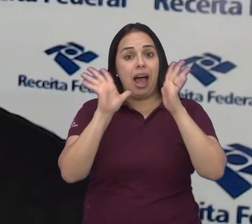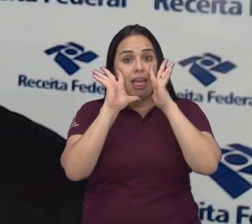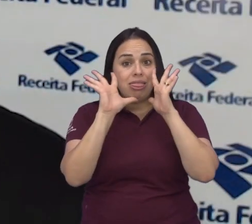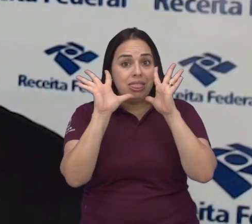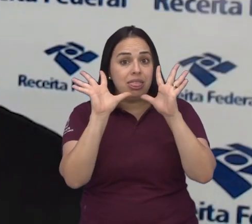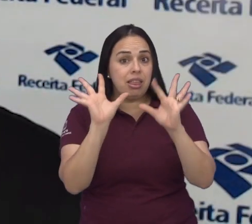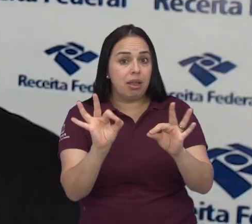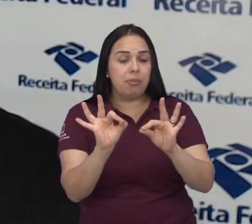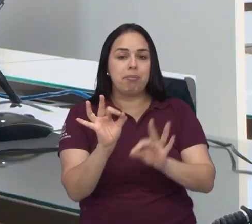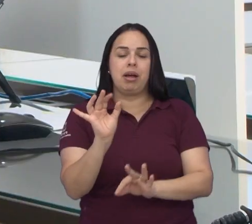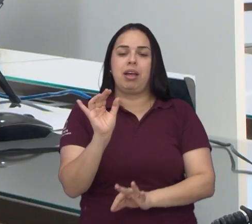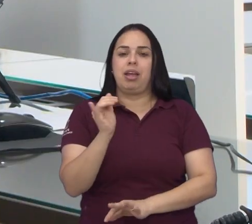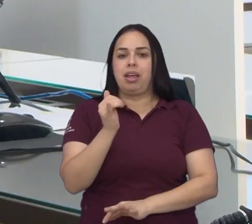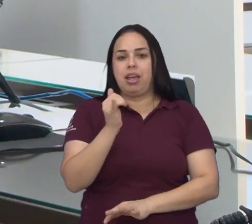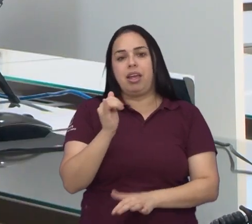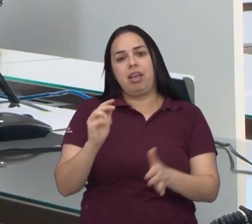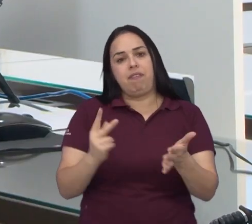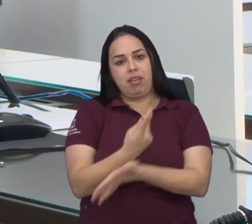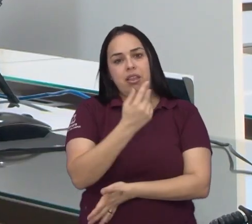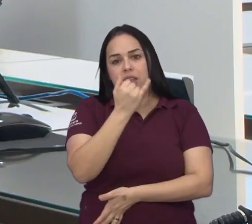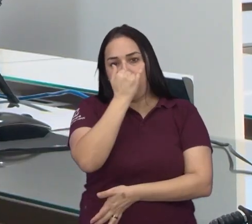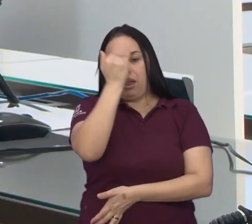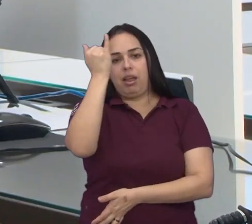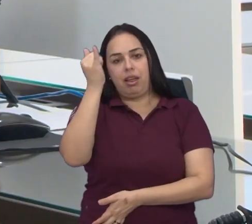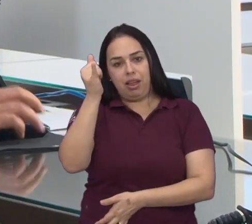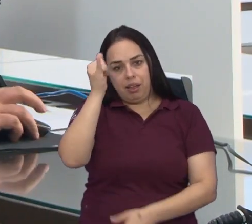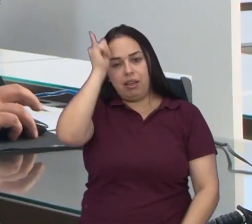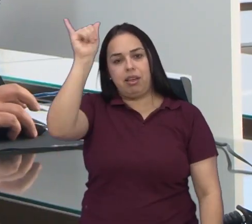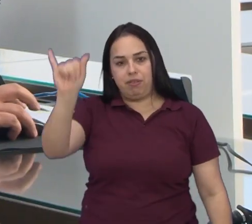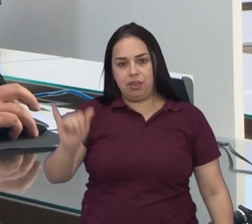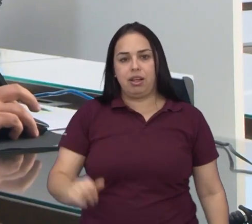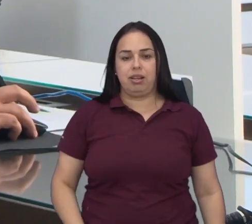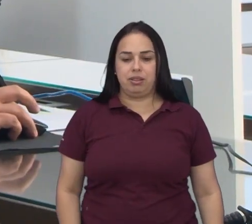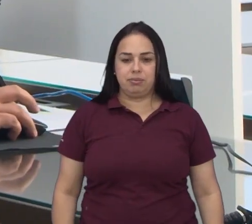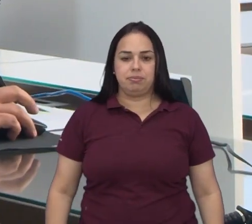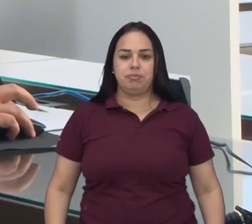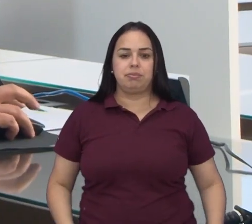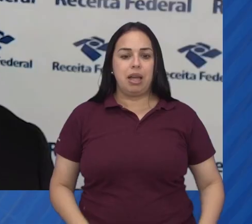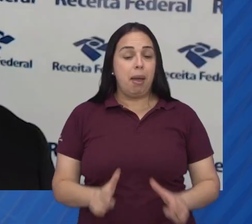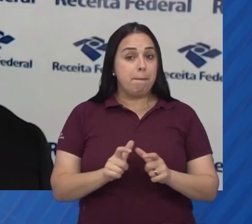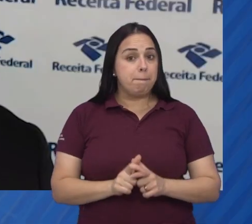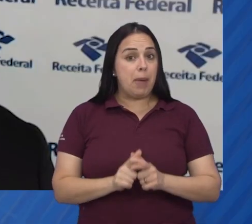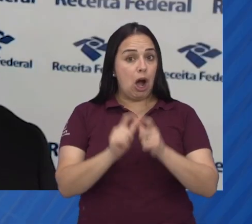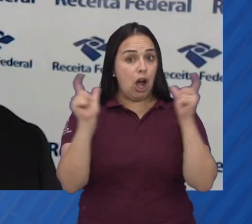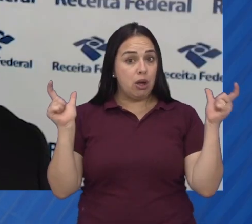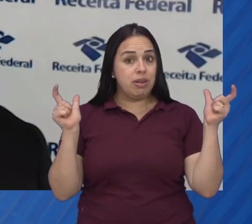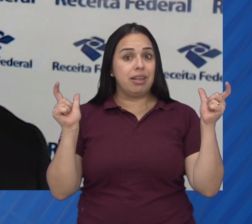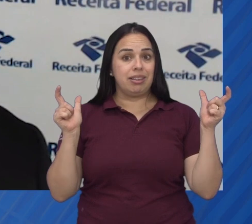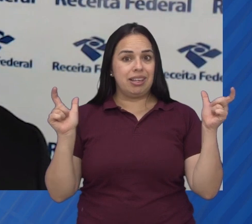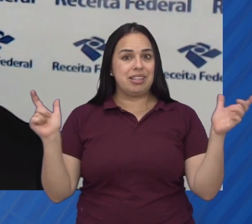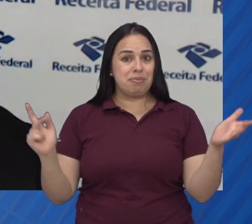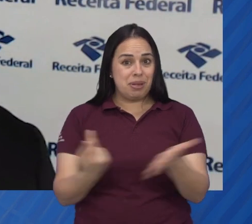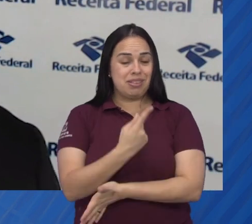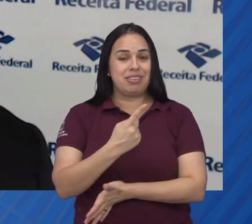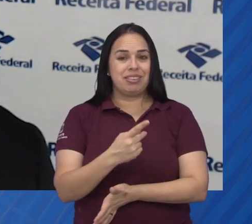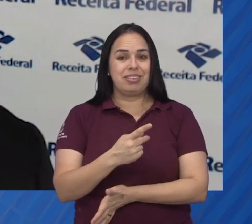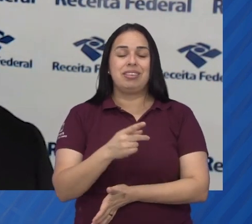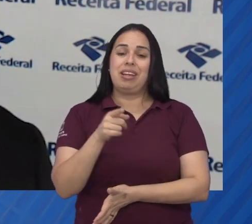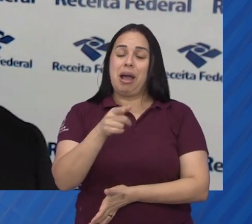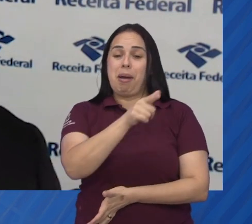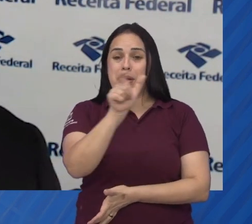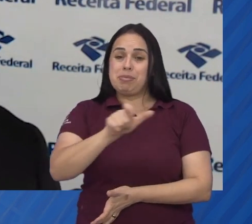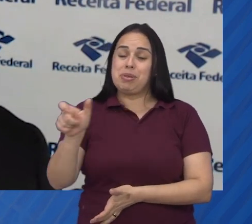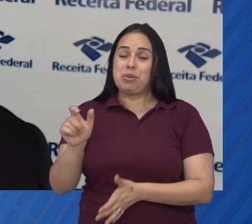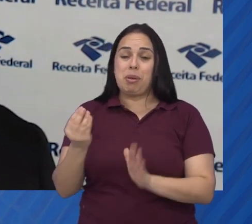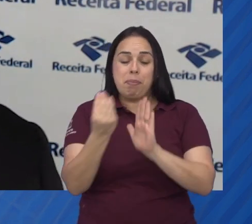que é preciso ficar atento para não cometer erros e cair na malha fina. A maioria dos casos da malha fina